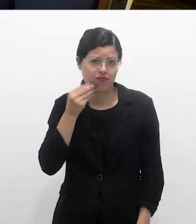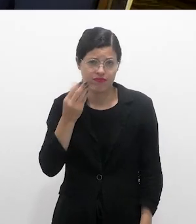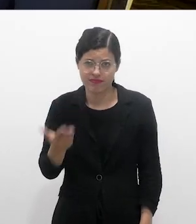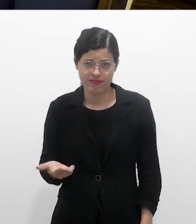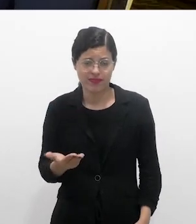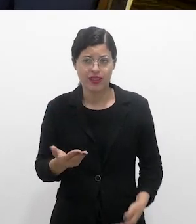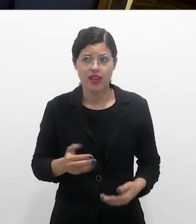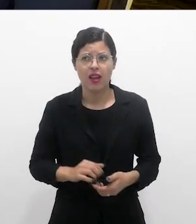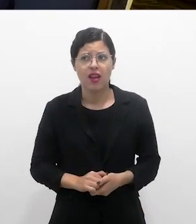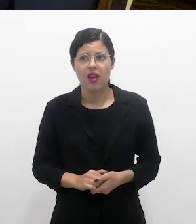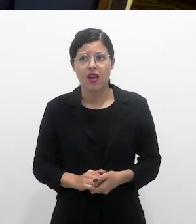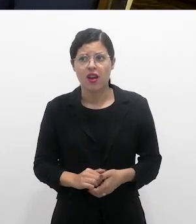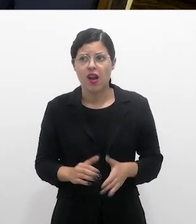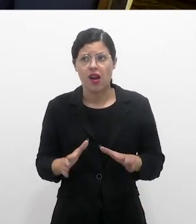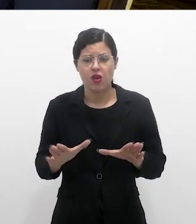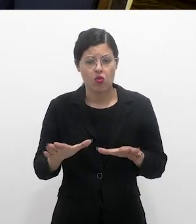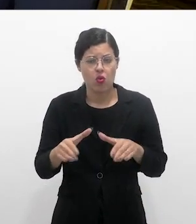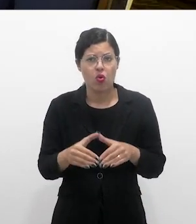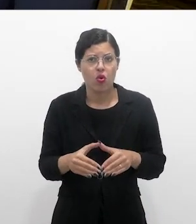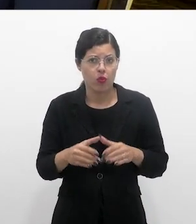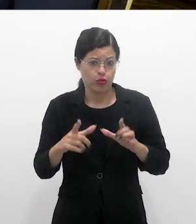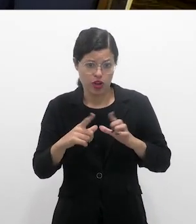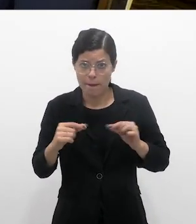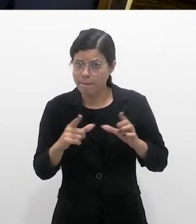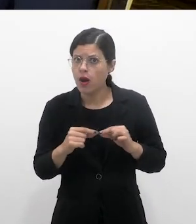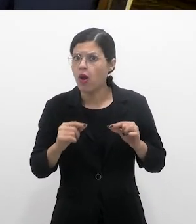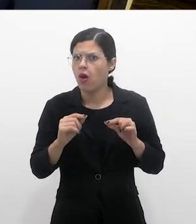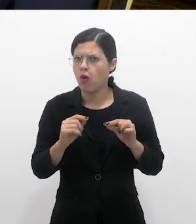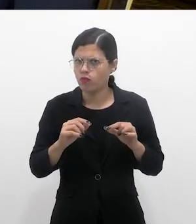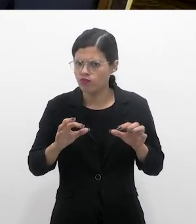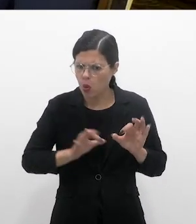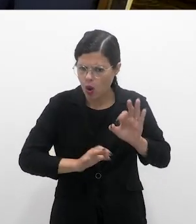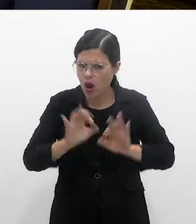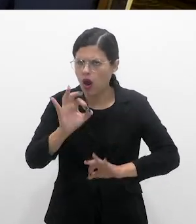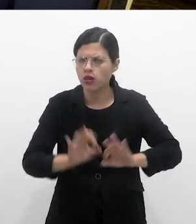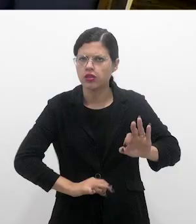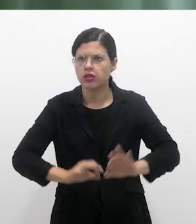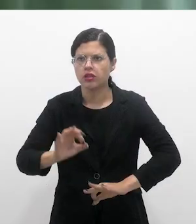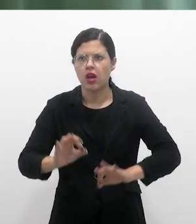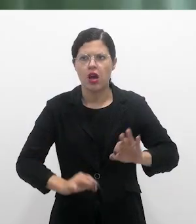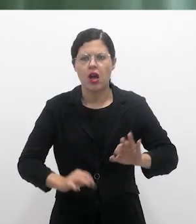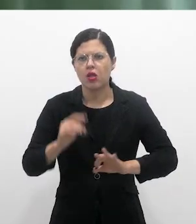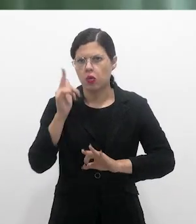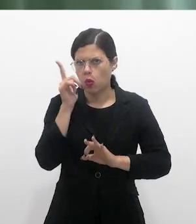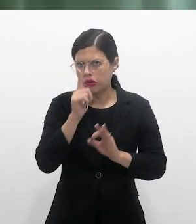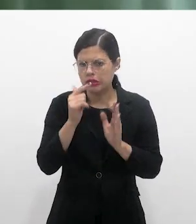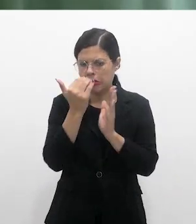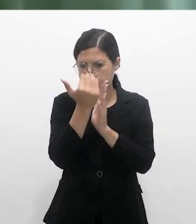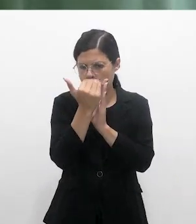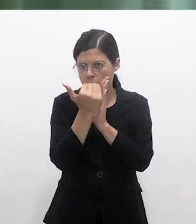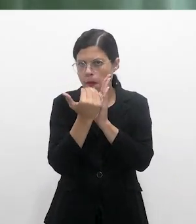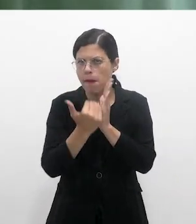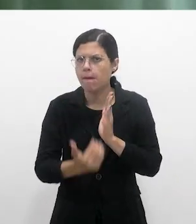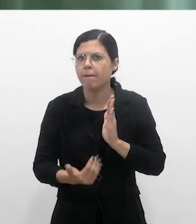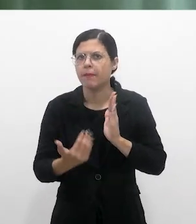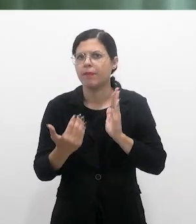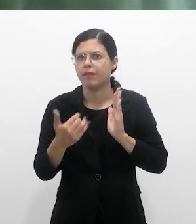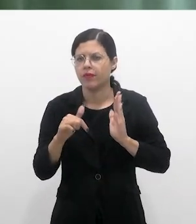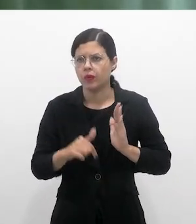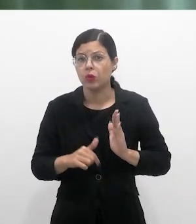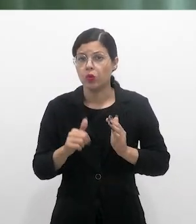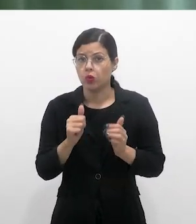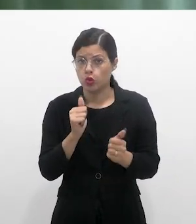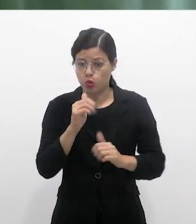E aí pega um time mais ajustado. O Japão é um time que vem muito bem, se classificou maravilhosamente bem. Os